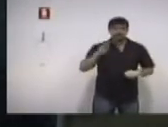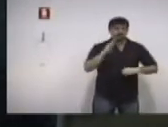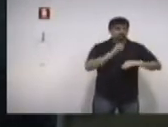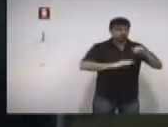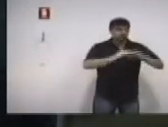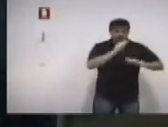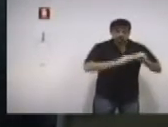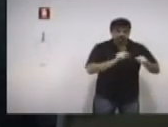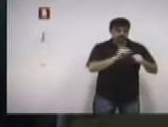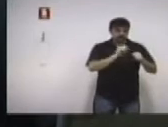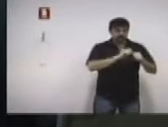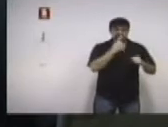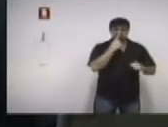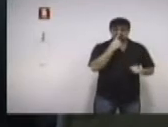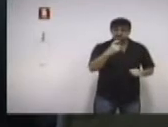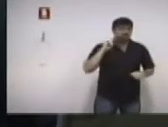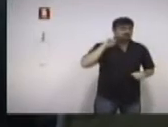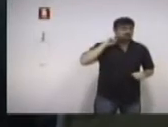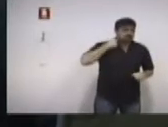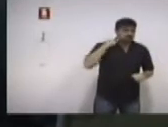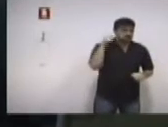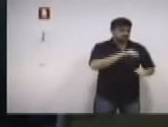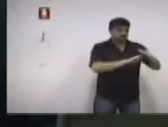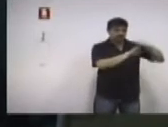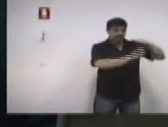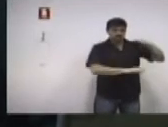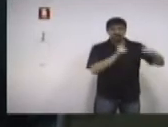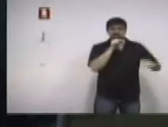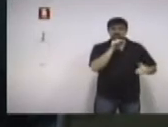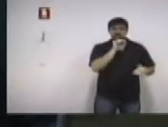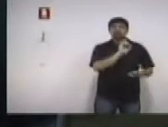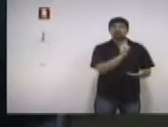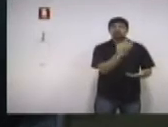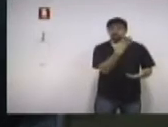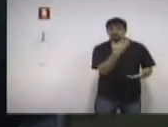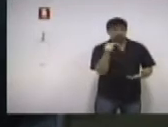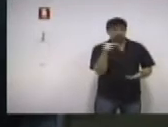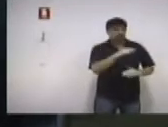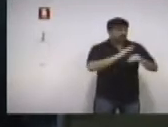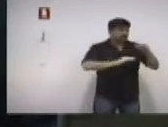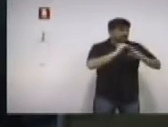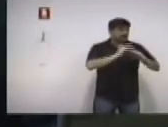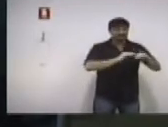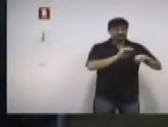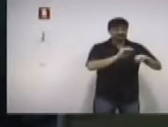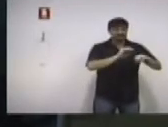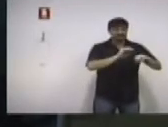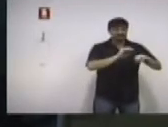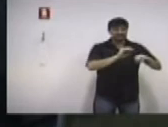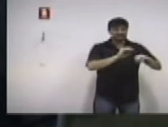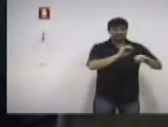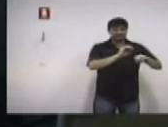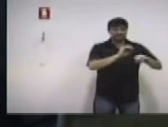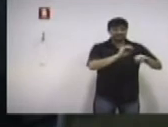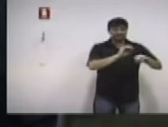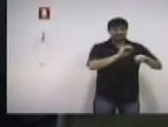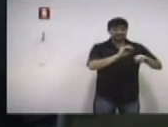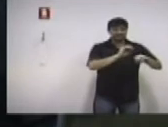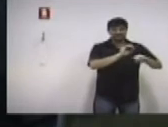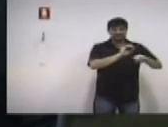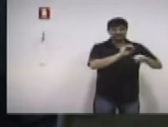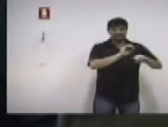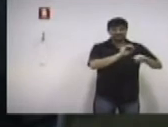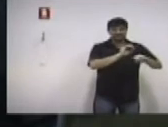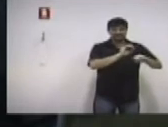estava na eminência de resolver e mais uma vez a Sabesp Não Fez absolutamente nada então não me sinto